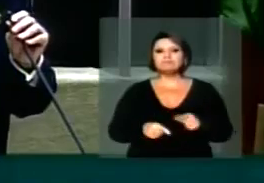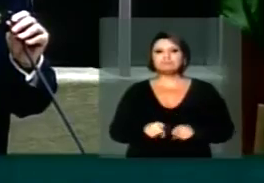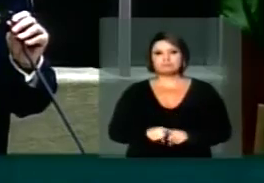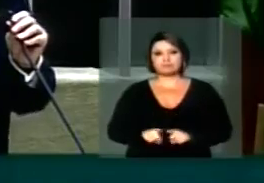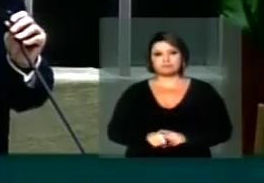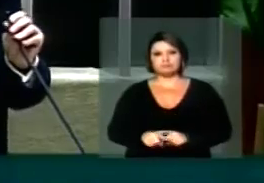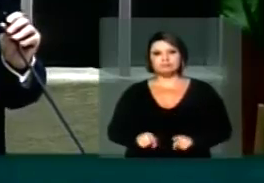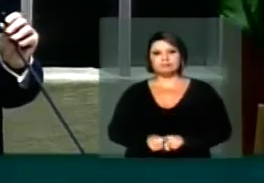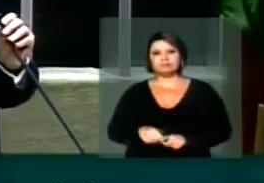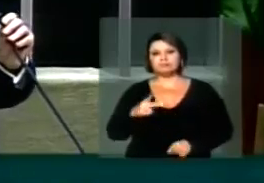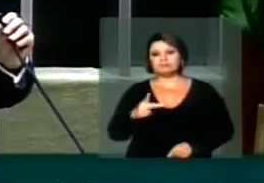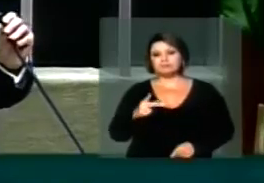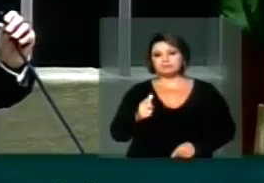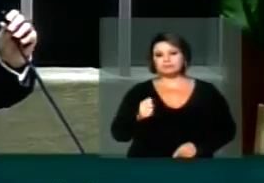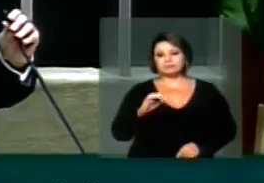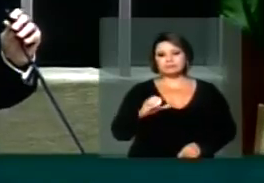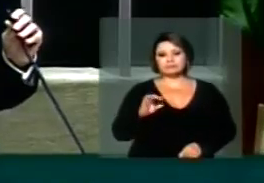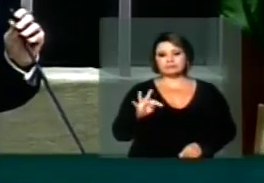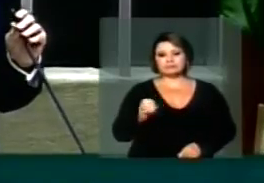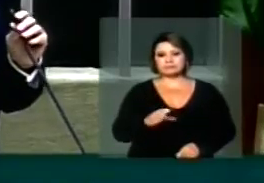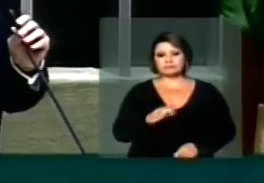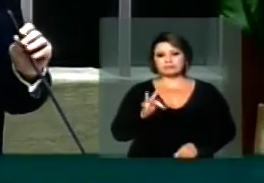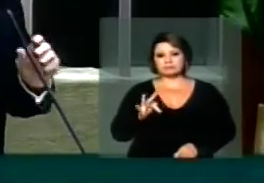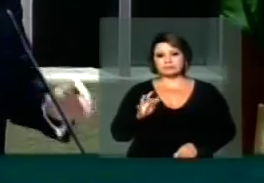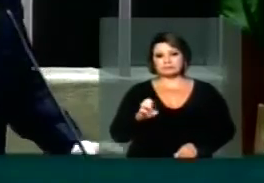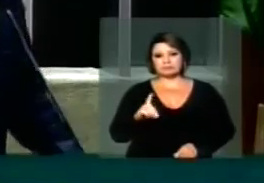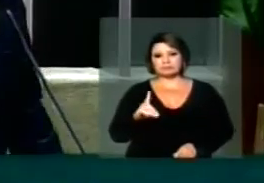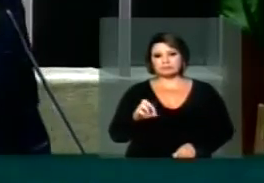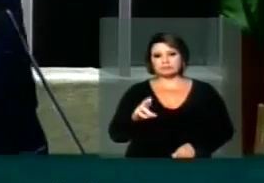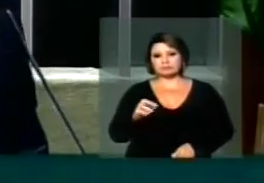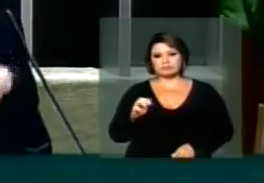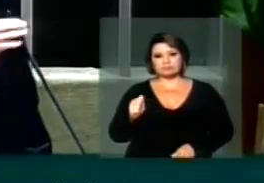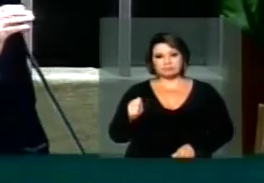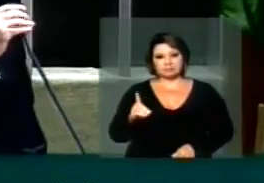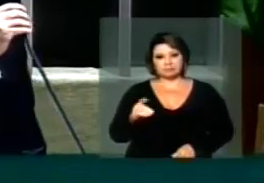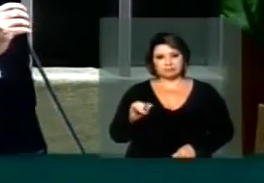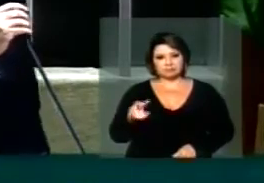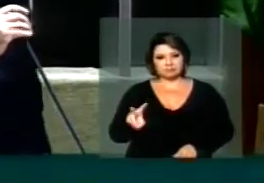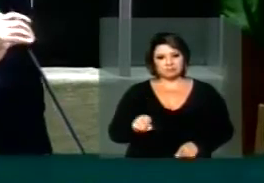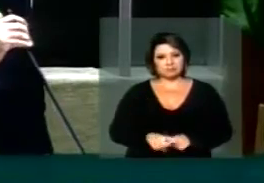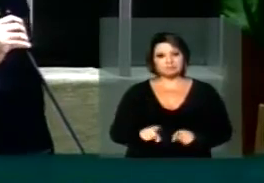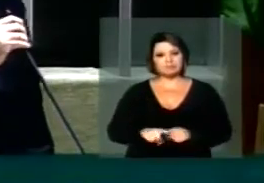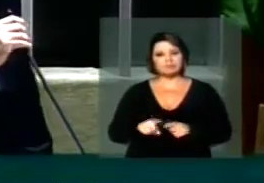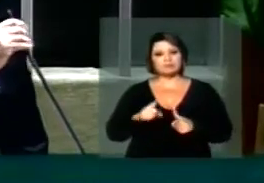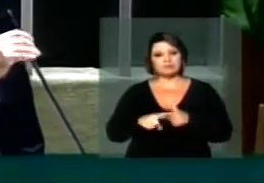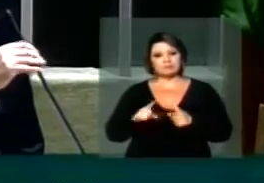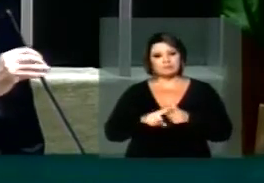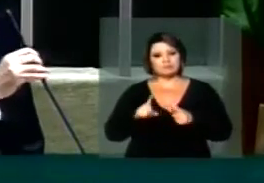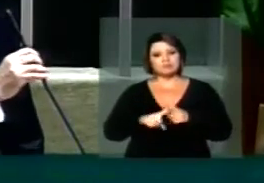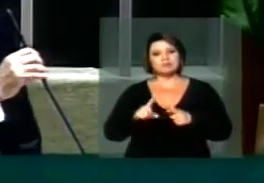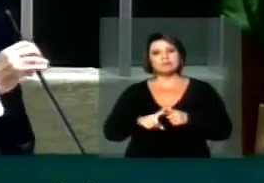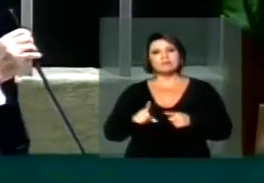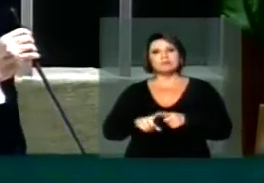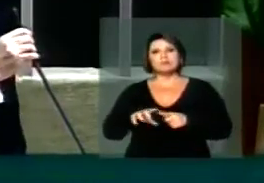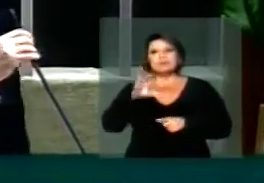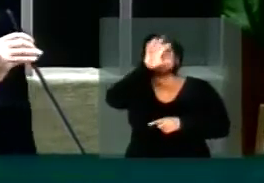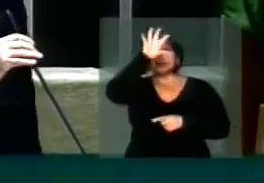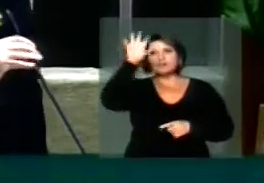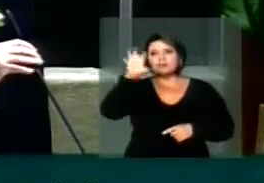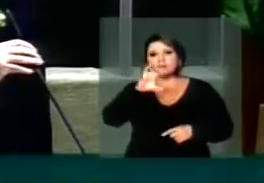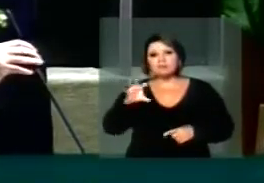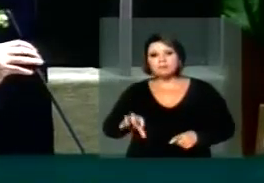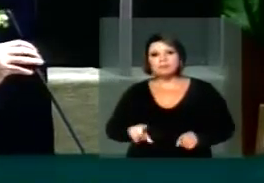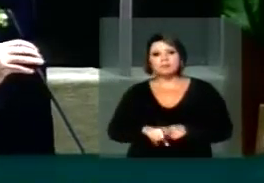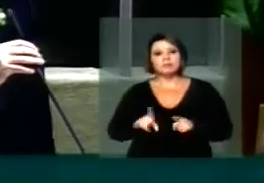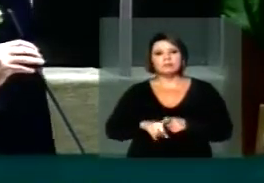da discussão do Pacto Federativo, o quanto essas desigualdades têm provocado que entes federados estejam